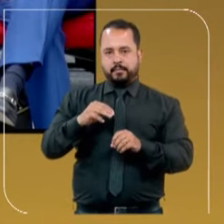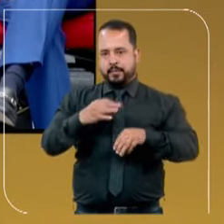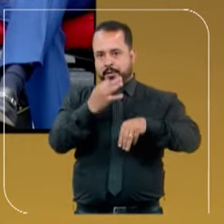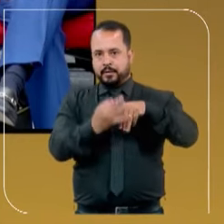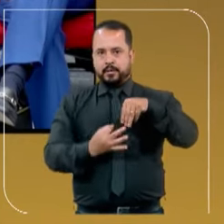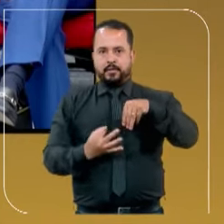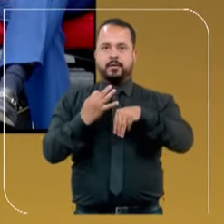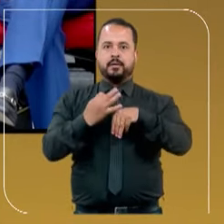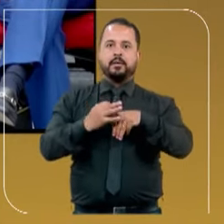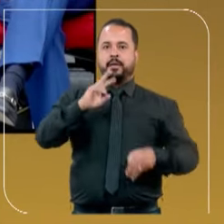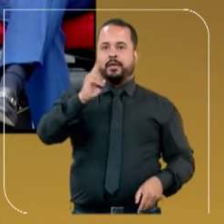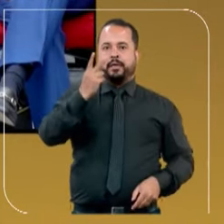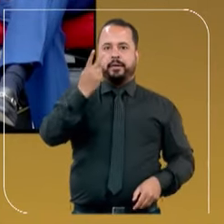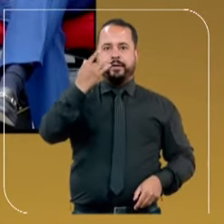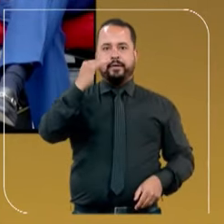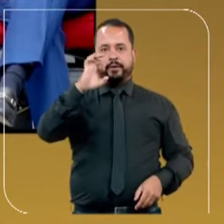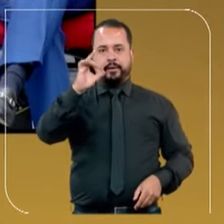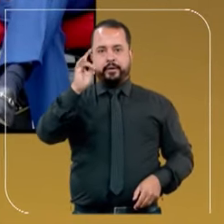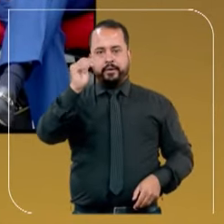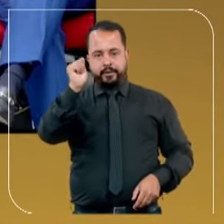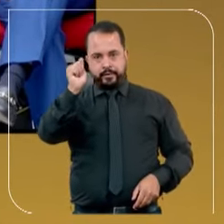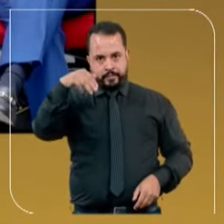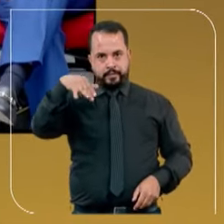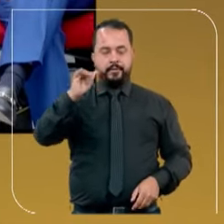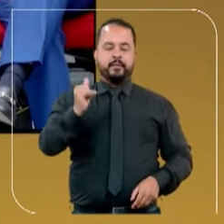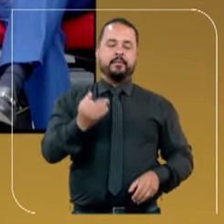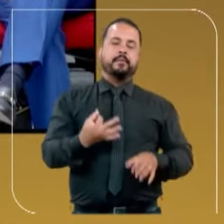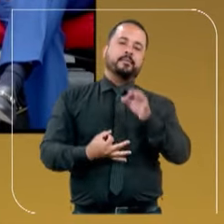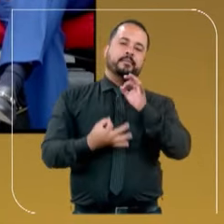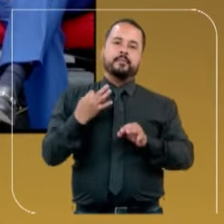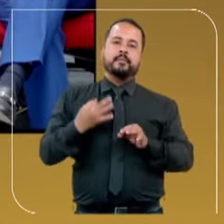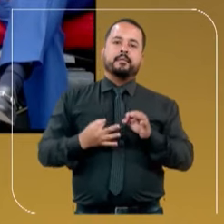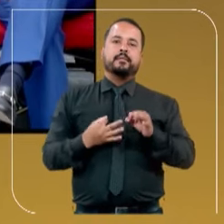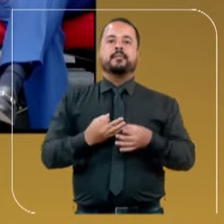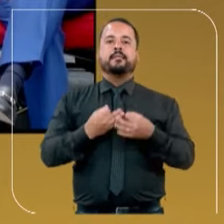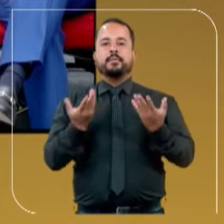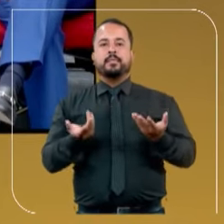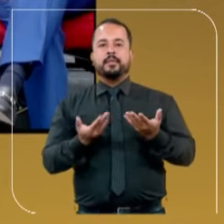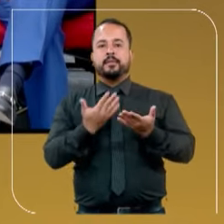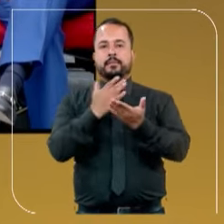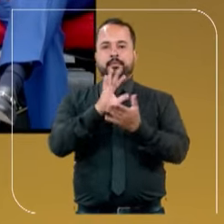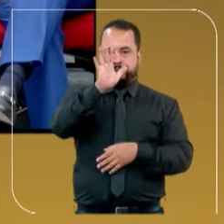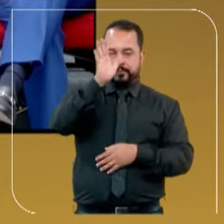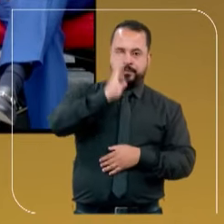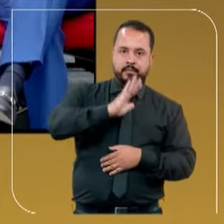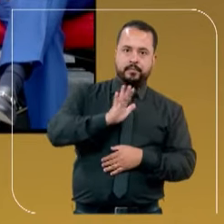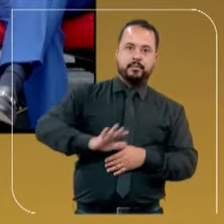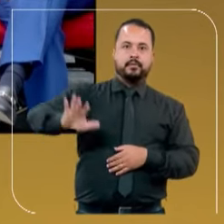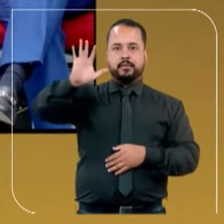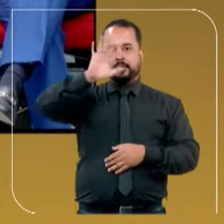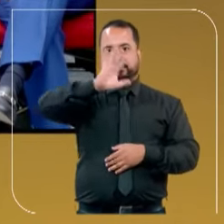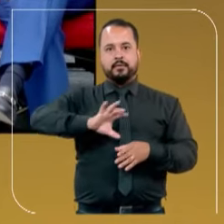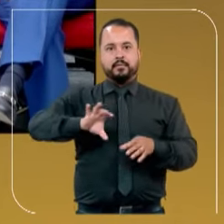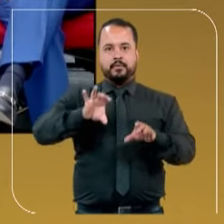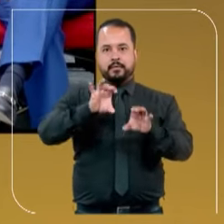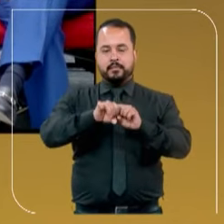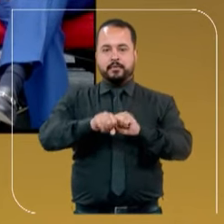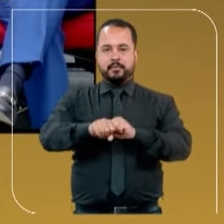mestrado profissional, de extrema valia para a magistratura nacional e sua qualificação, mas, sobretudo,